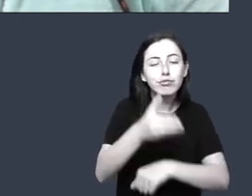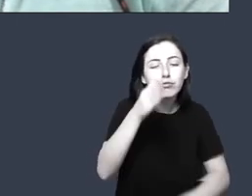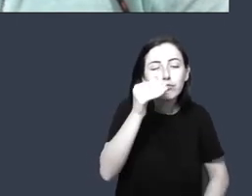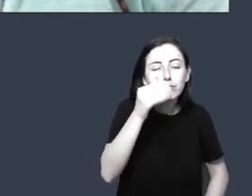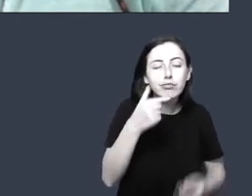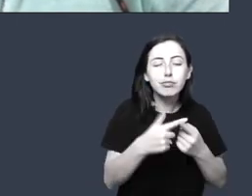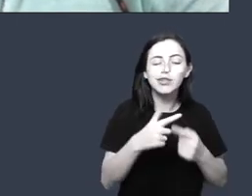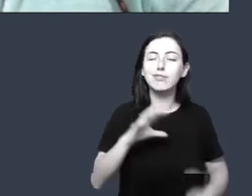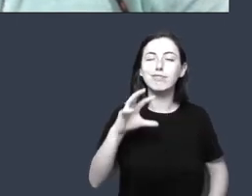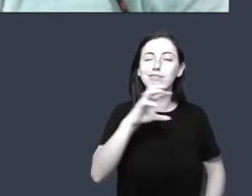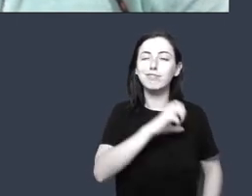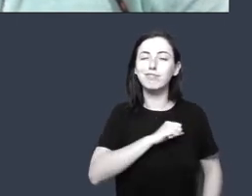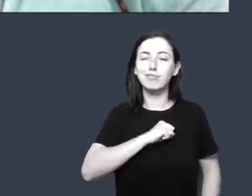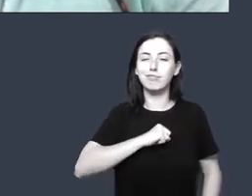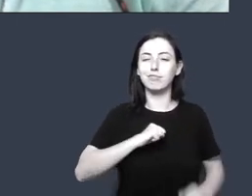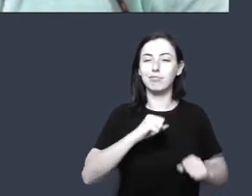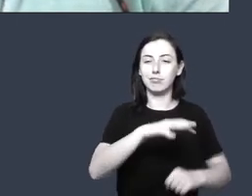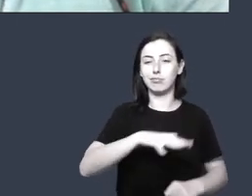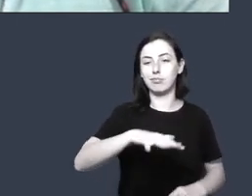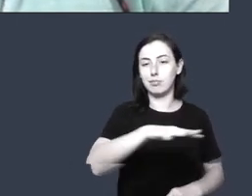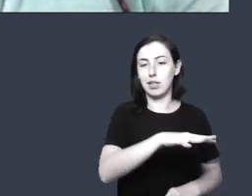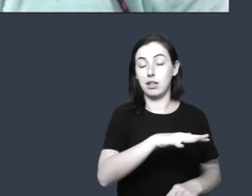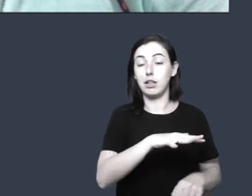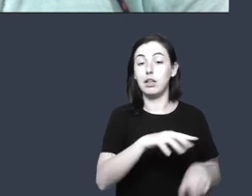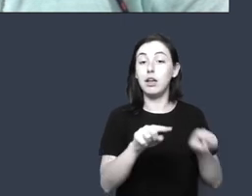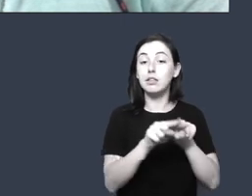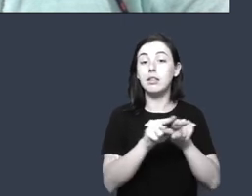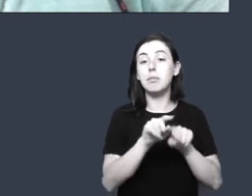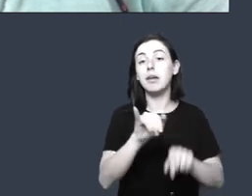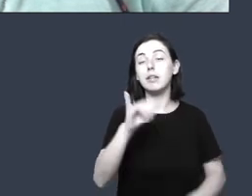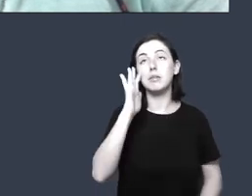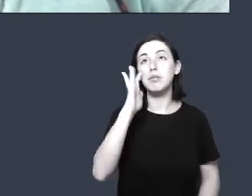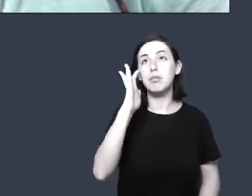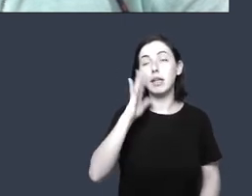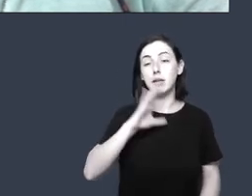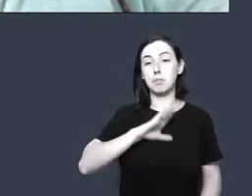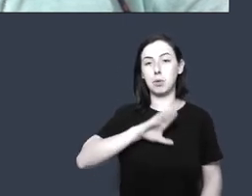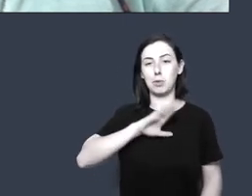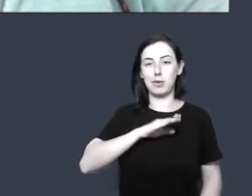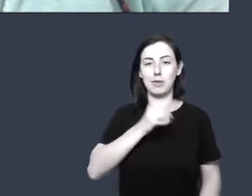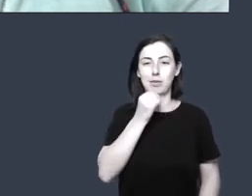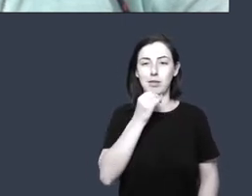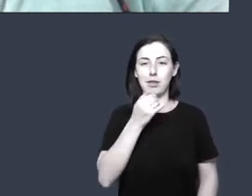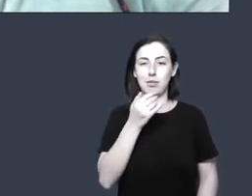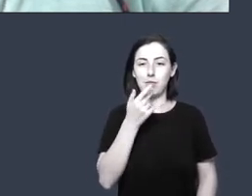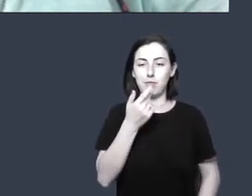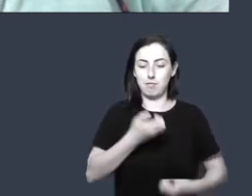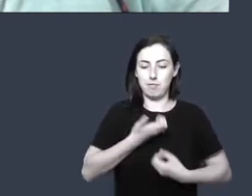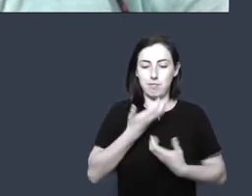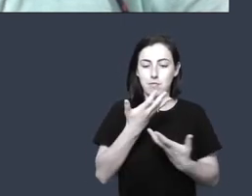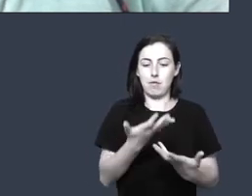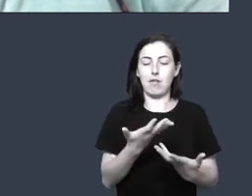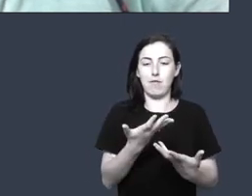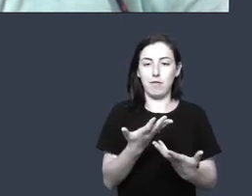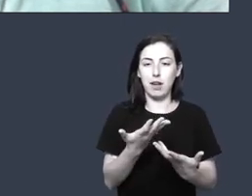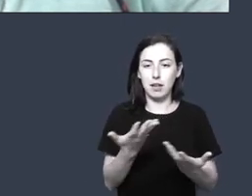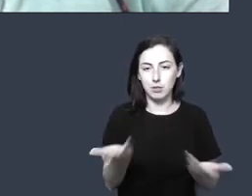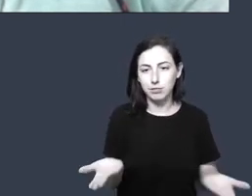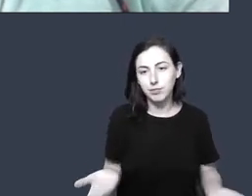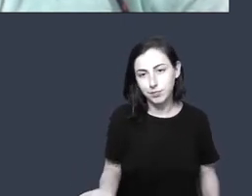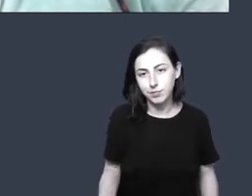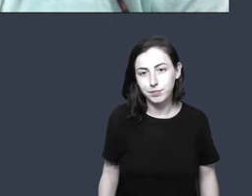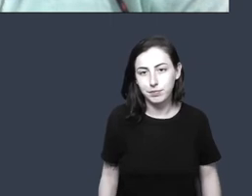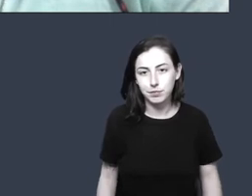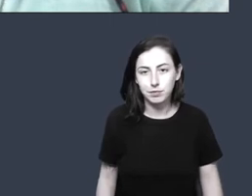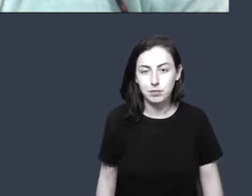por isso, né? Ou se você pensar no português, né? Quando você fala assim... E, Nina, você pode me dar alguns exemplos, se você